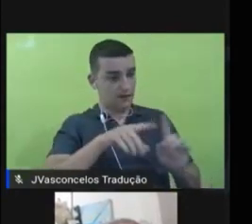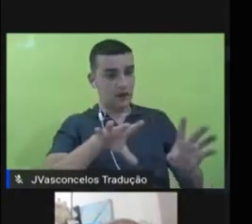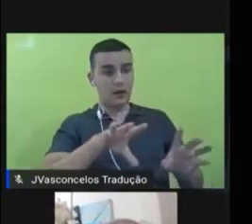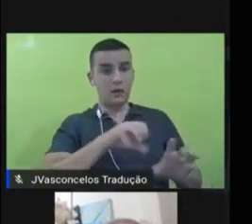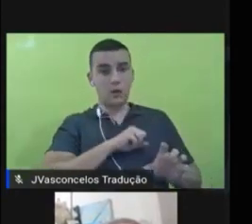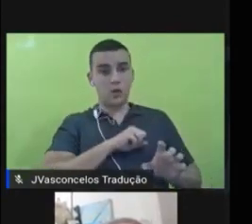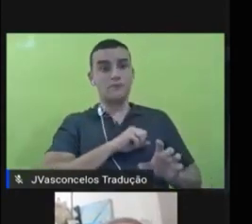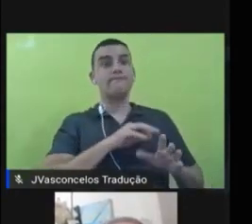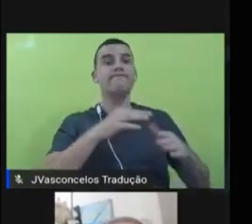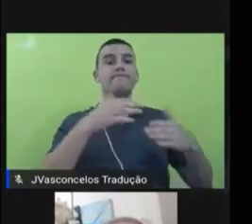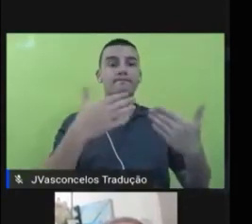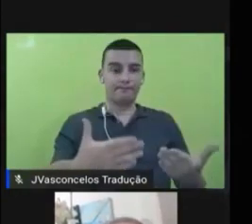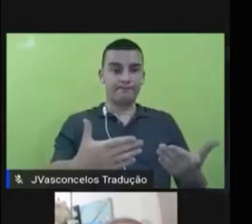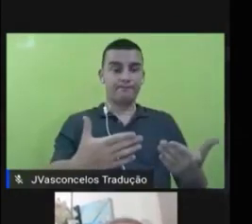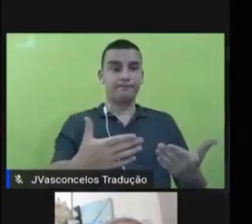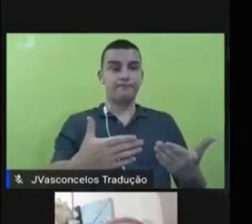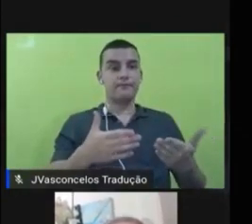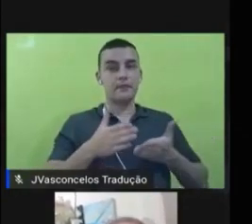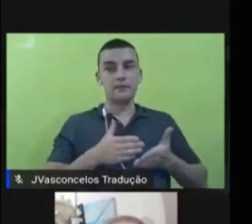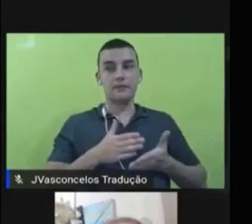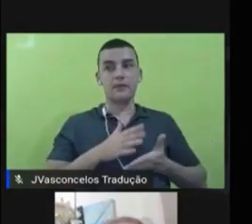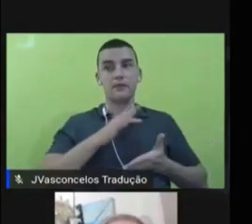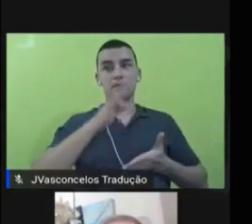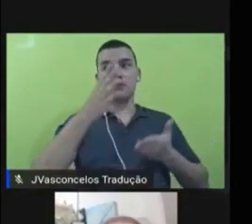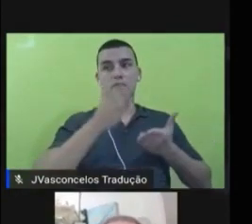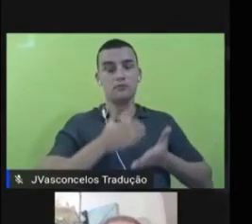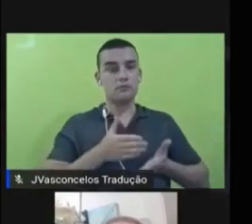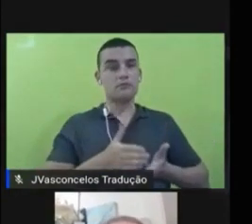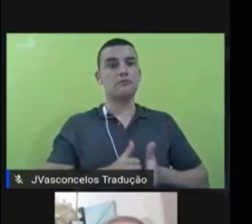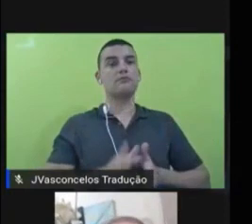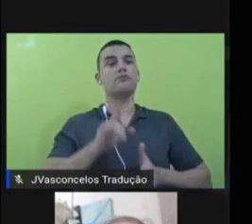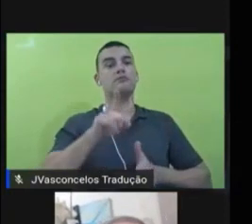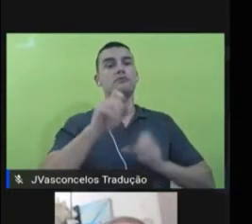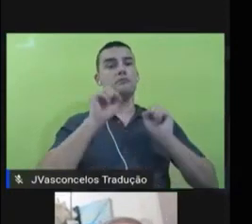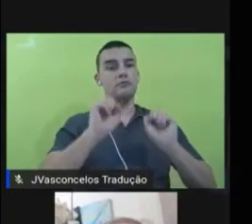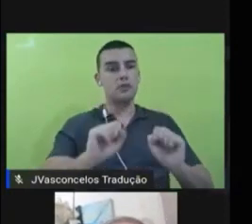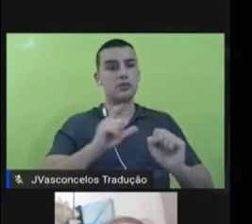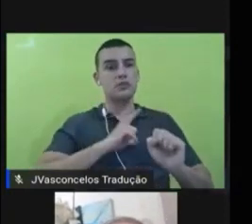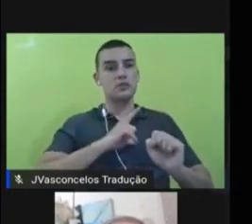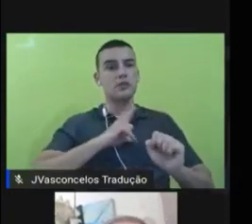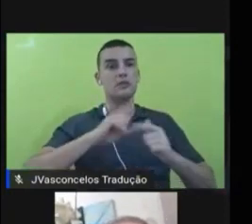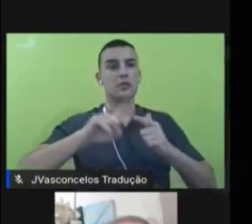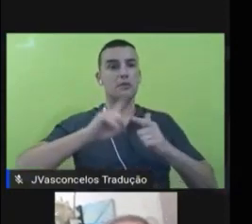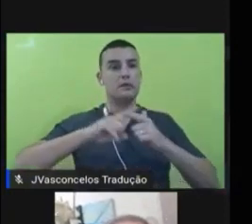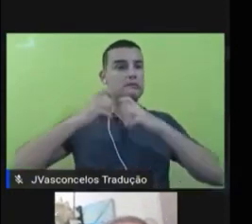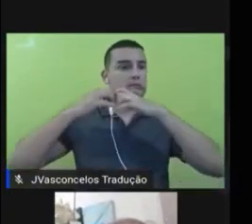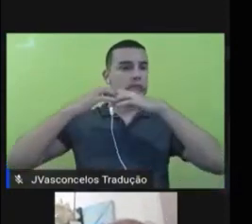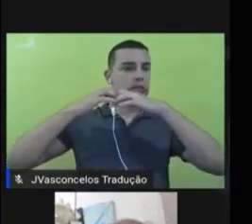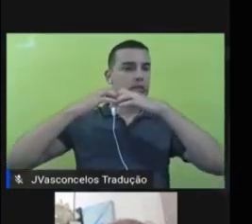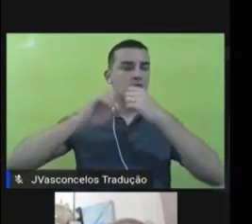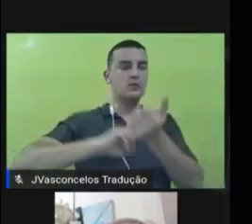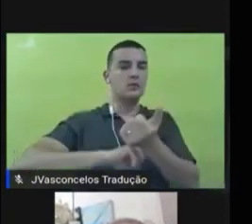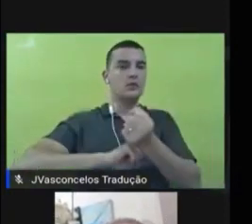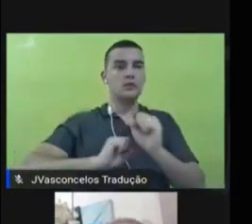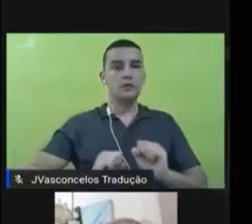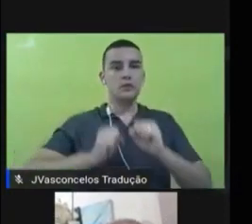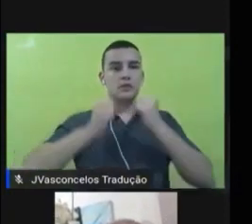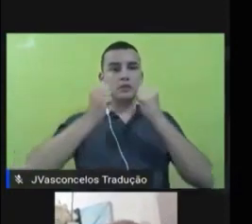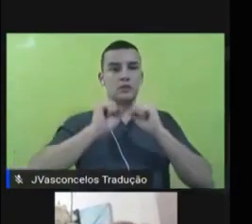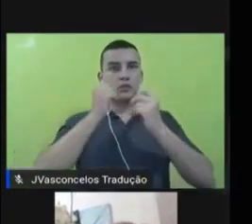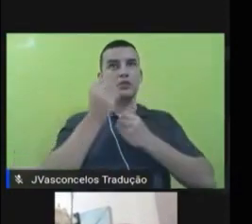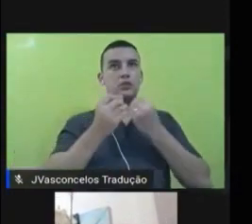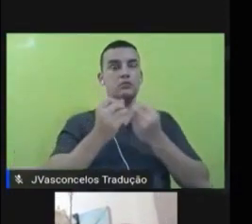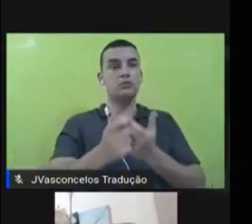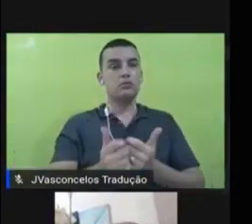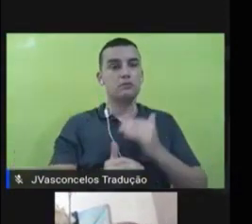apresentar comorbidades, alterações do sistema nervoso central. Infelizmente, estão aumentando os casos no